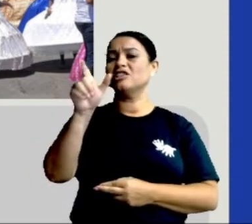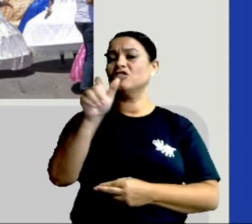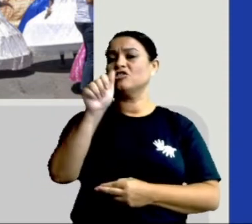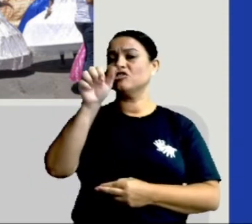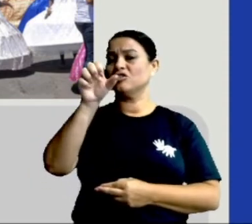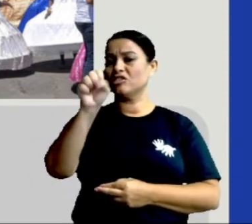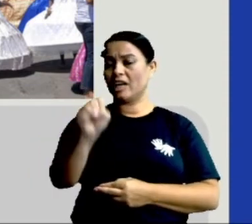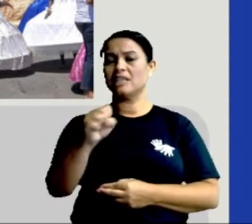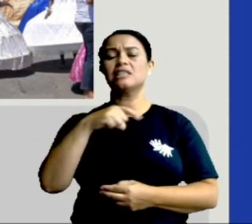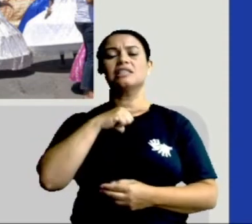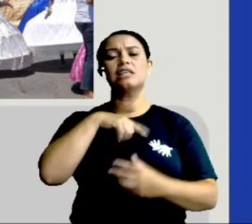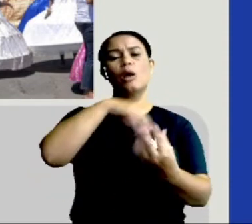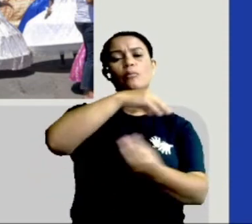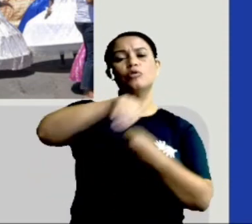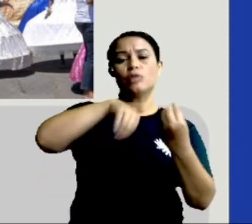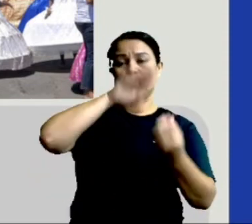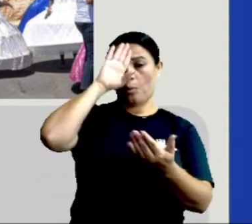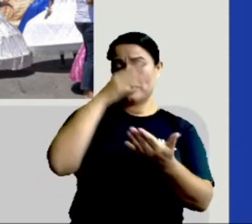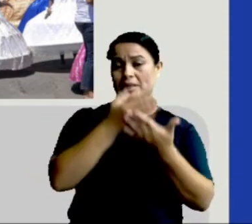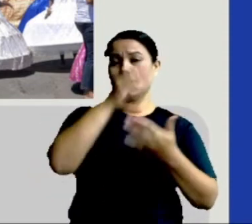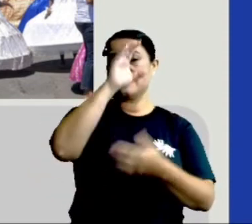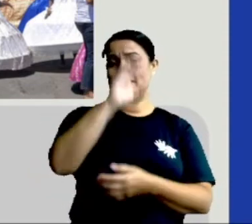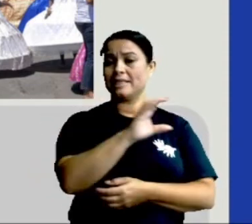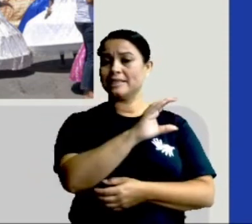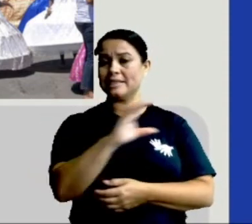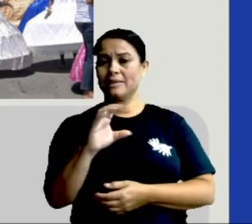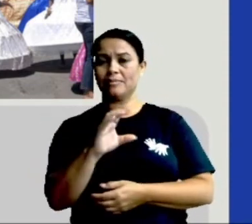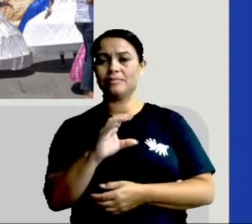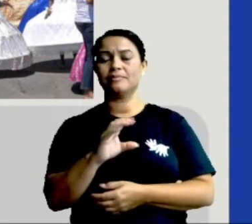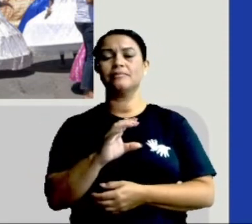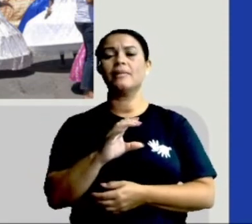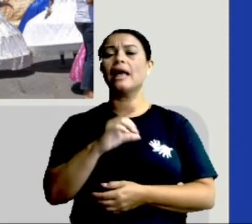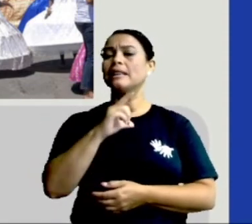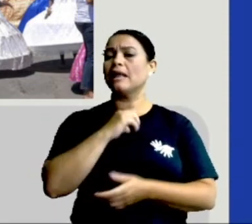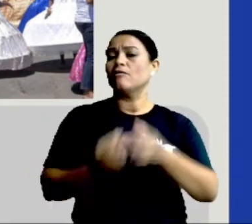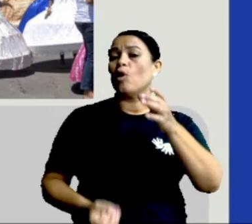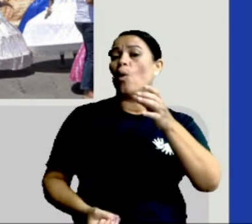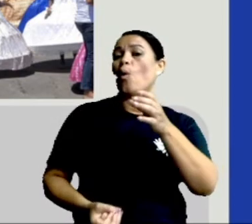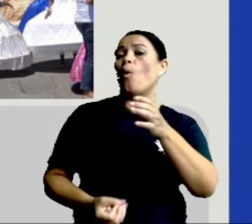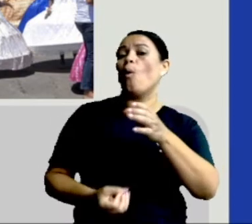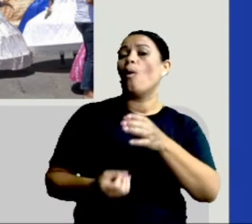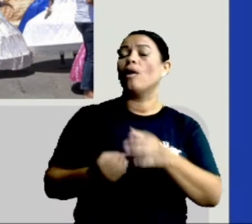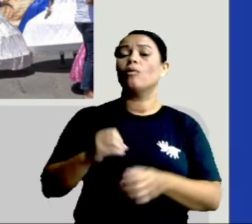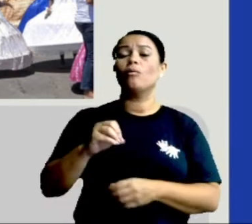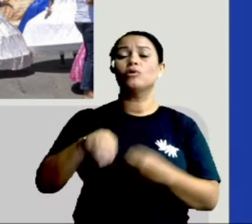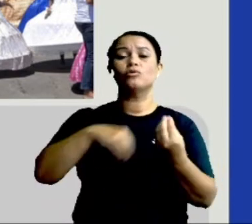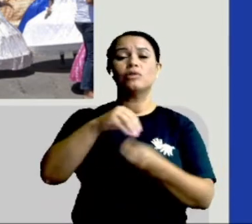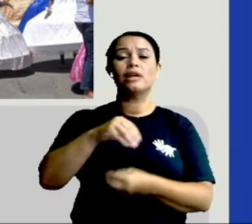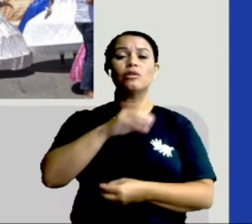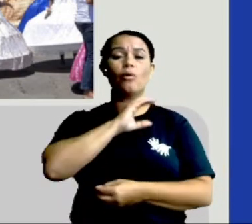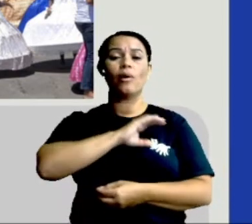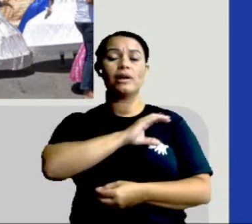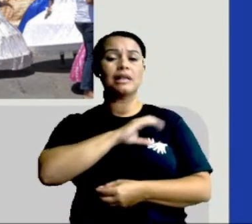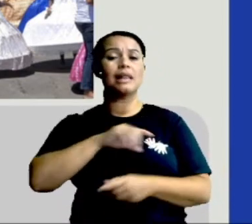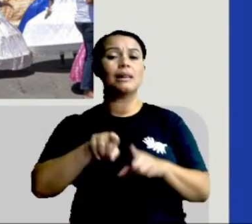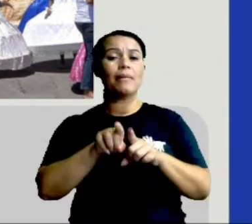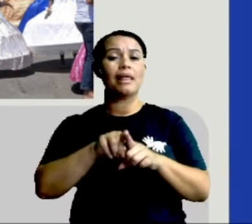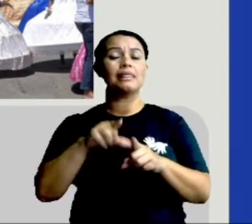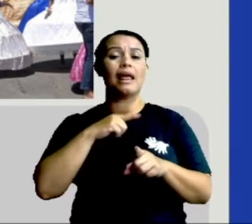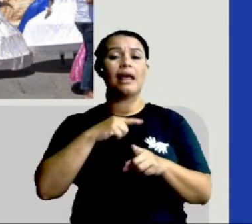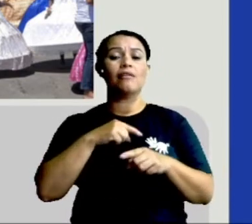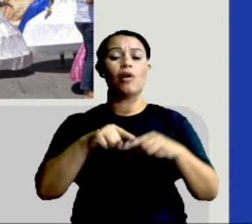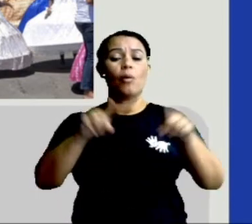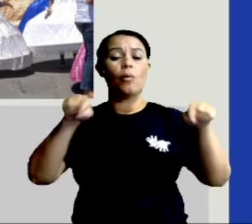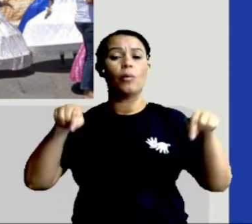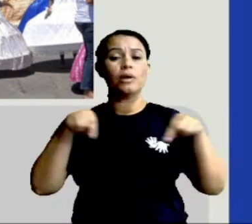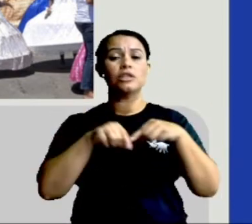foram misturados com as crenças cristãs. Isso deu origem aos terreiros de candomblé e, posteriormente,